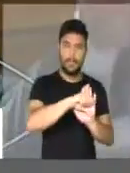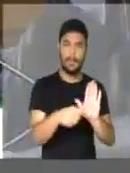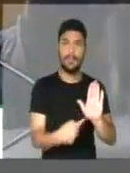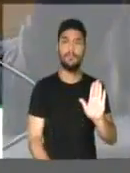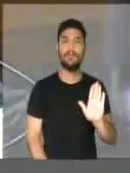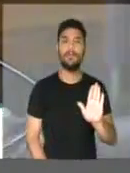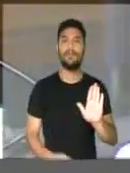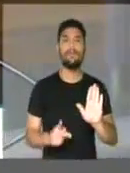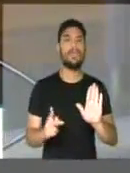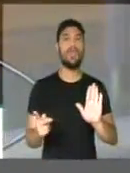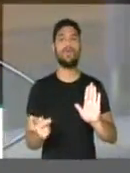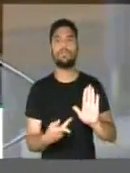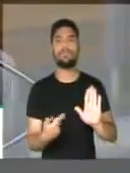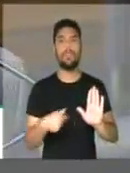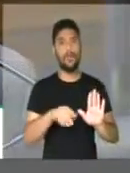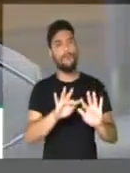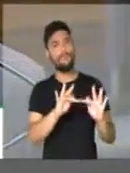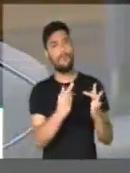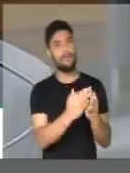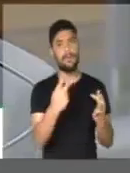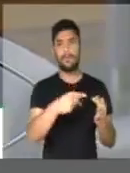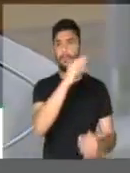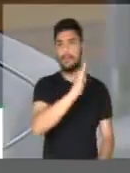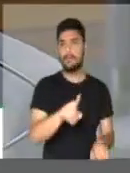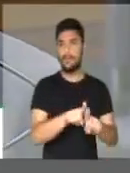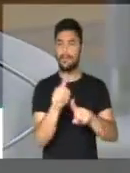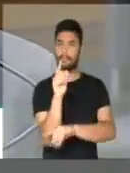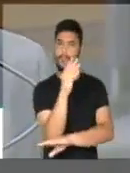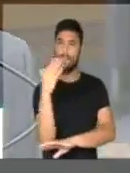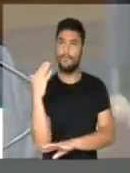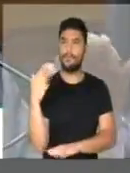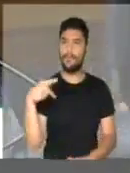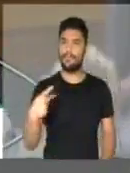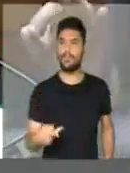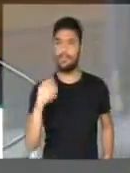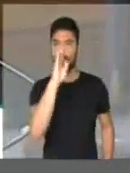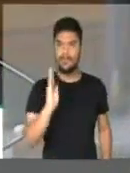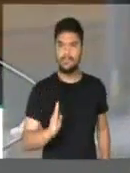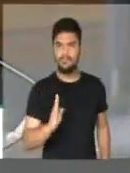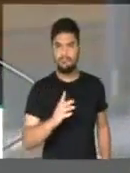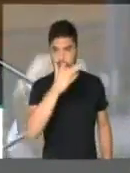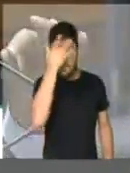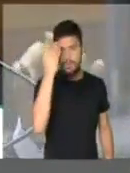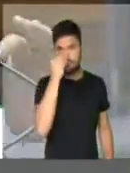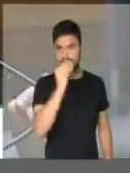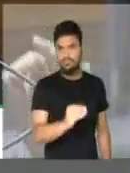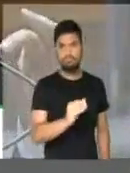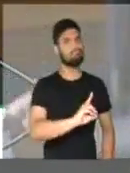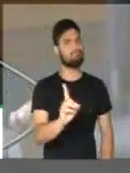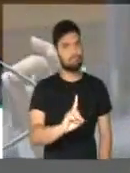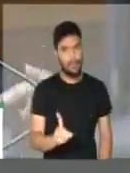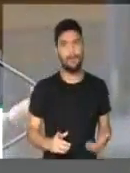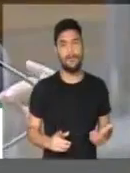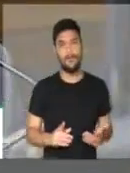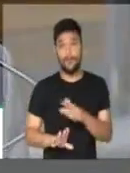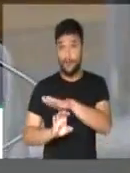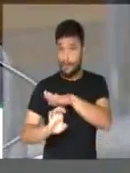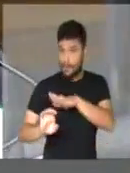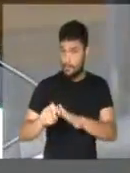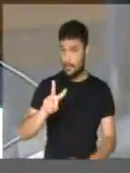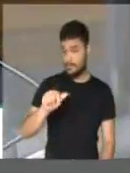contra as famílias brasileiras e contra o meio ambiente o brasil não pode passar em branco até porque a